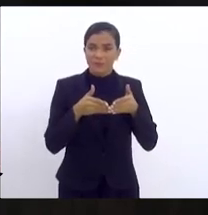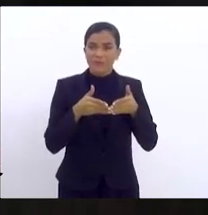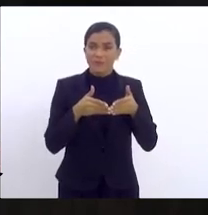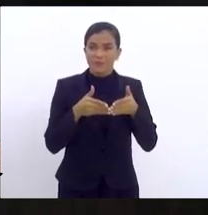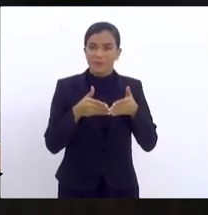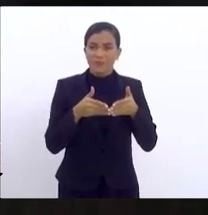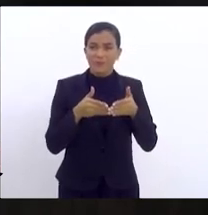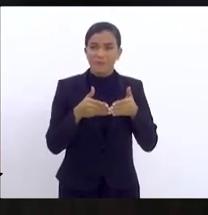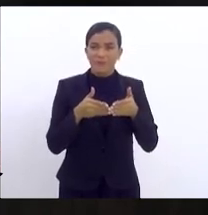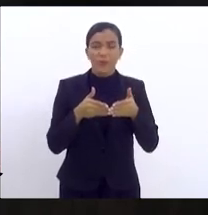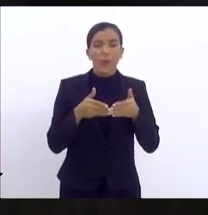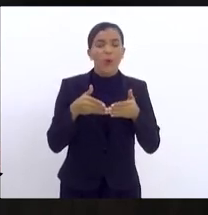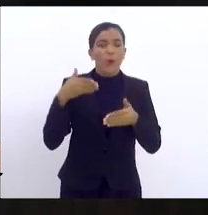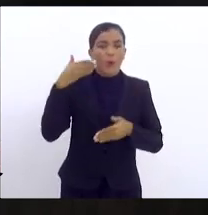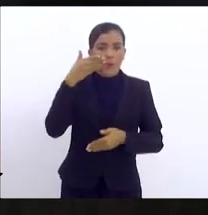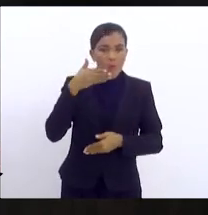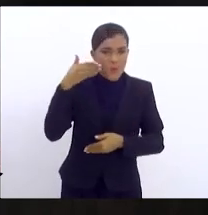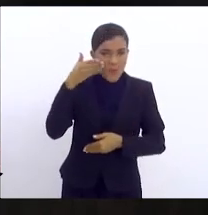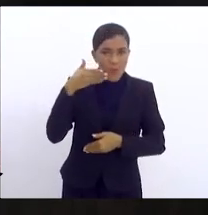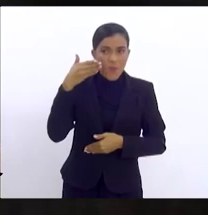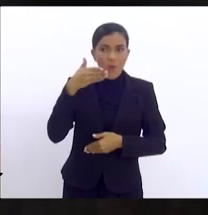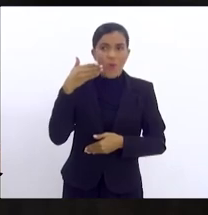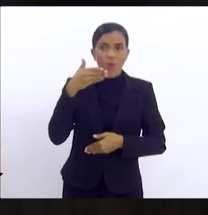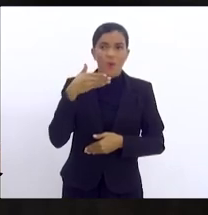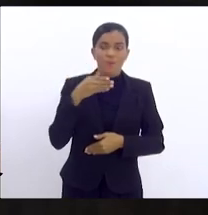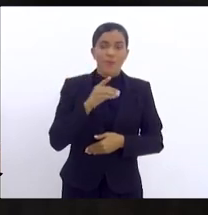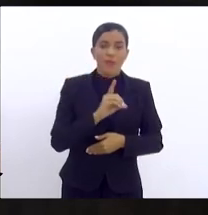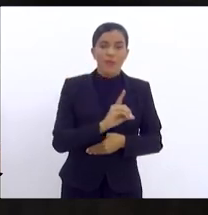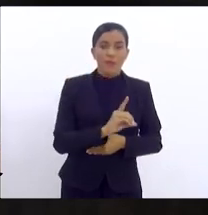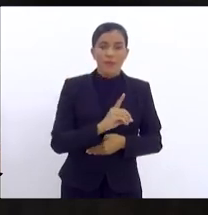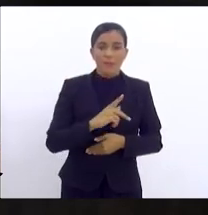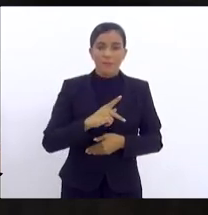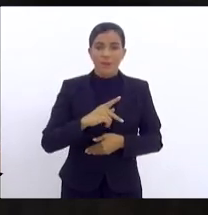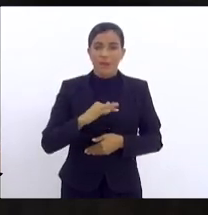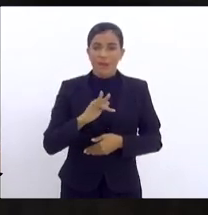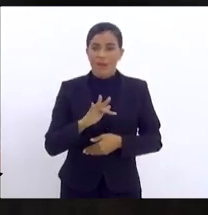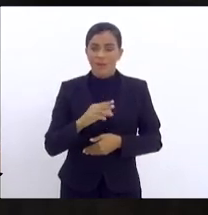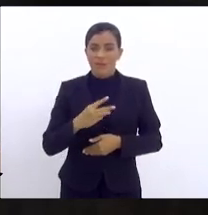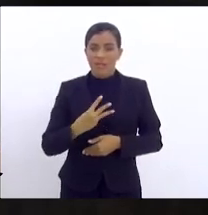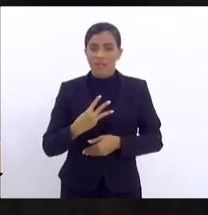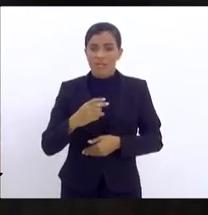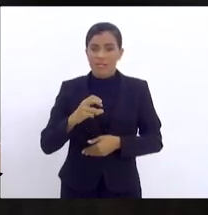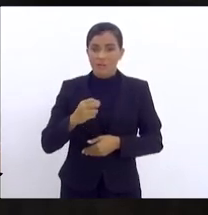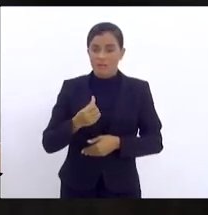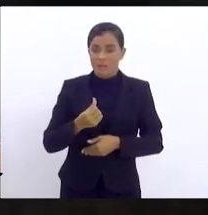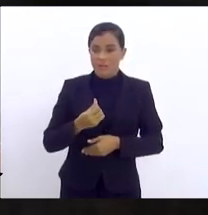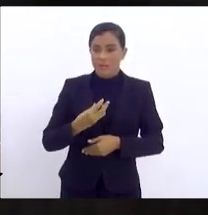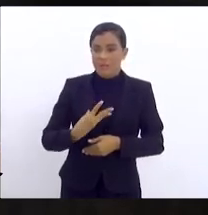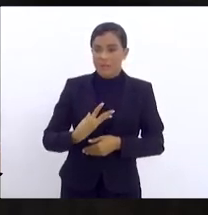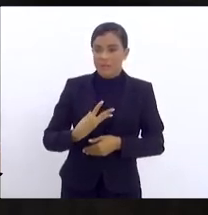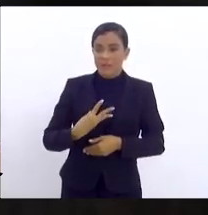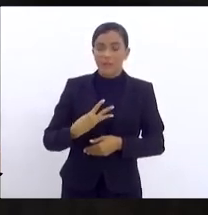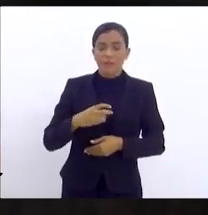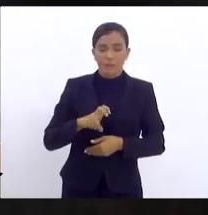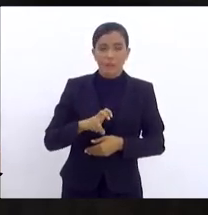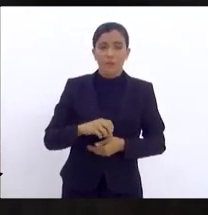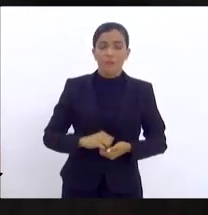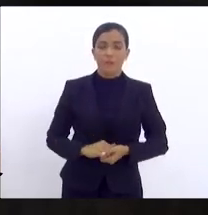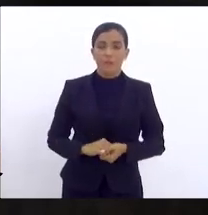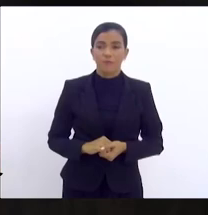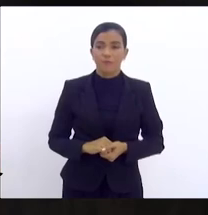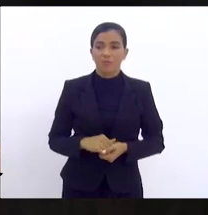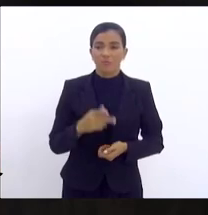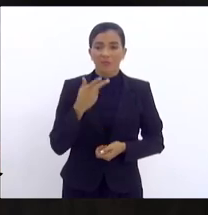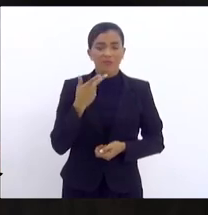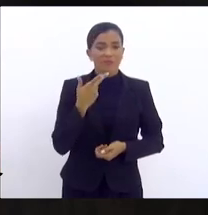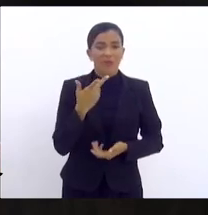levando-se como argumento adpf metricínio dizendo que tinham argumentos ali que fizeram 90 que fizeram a cor